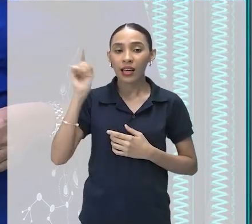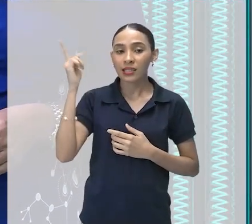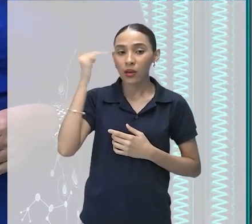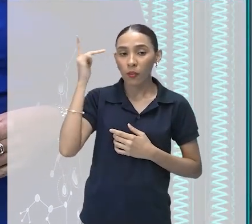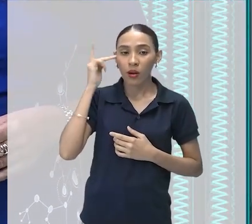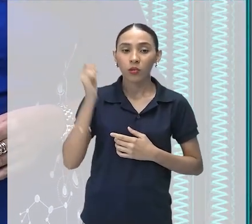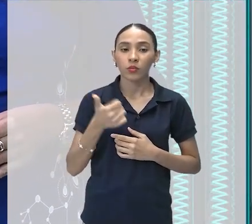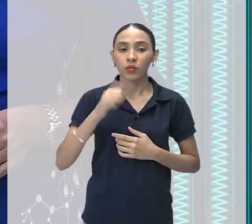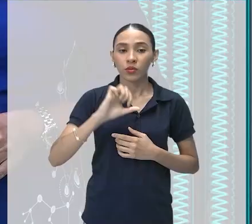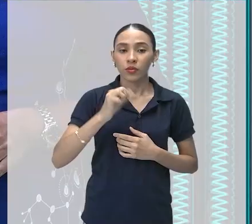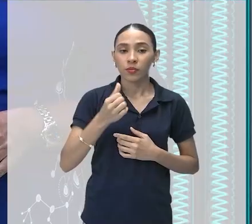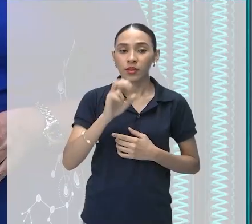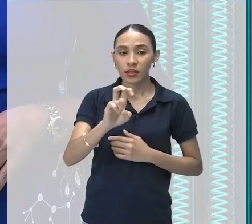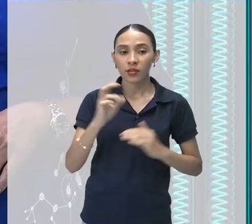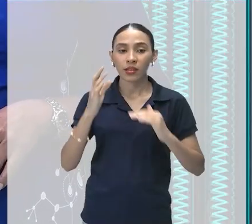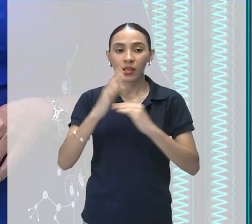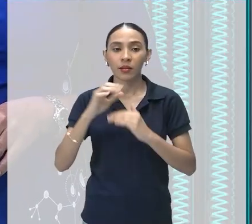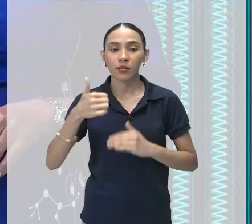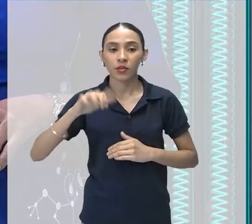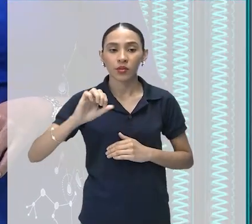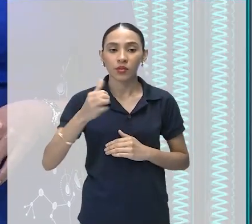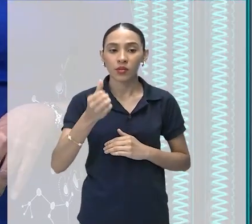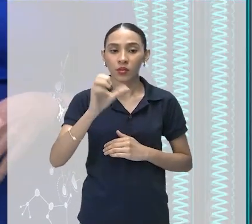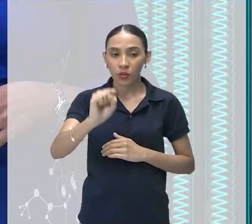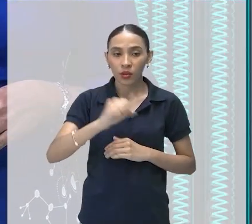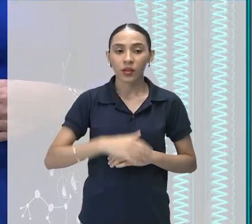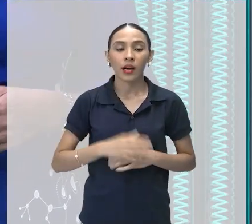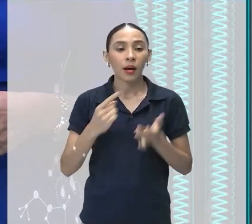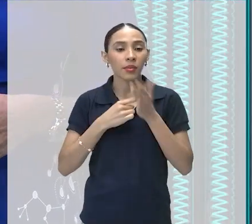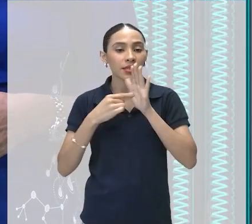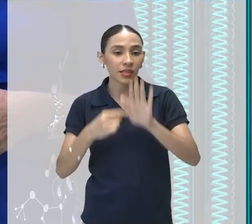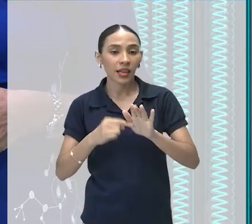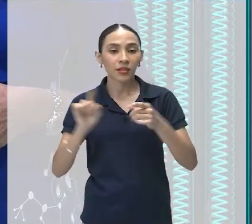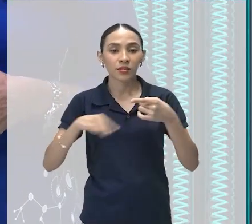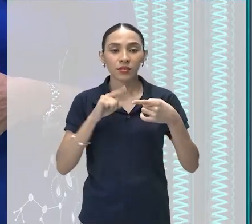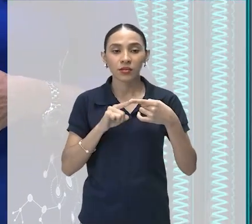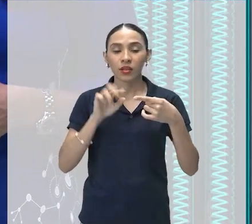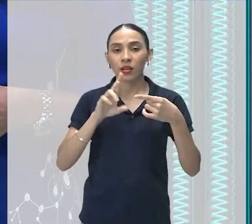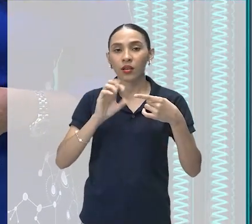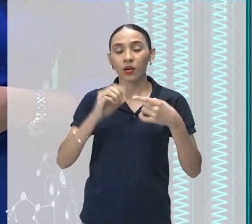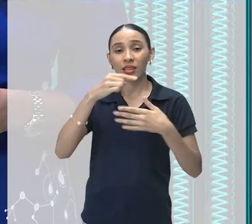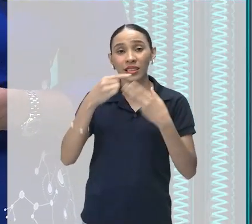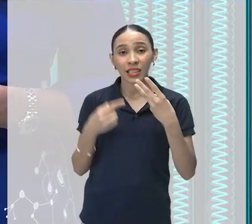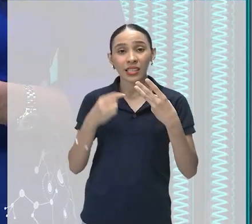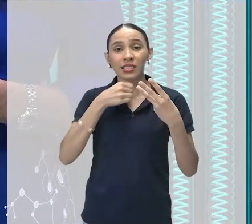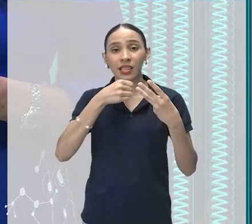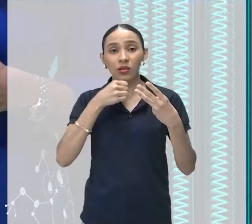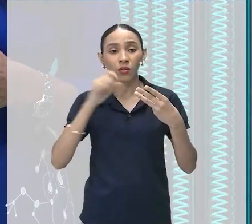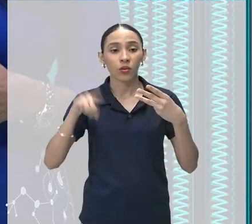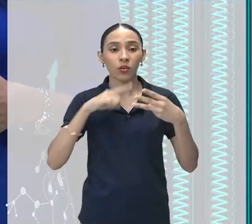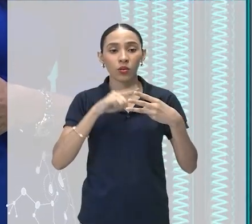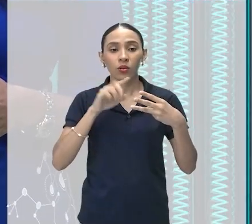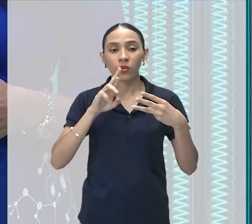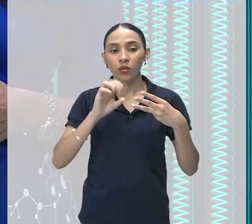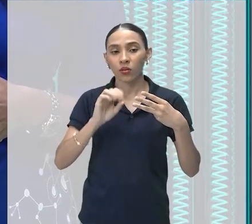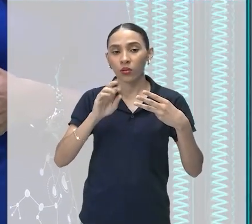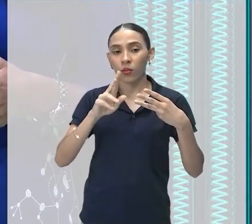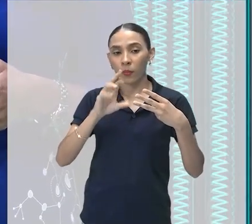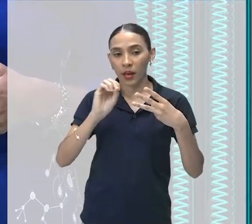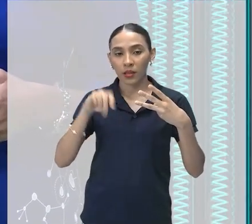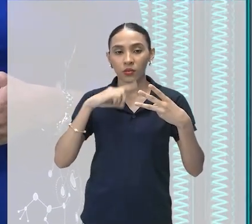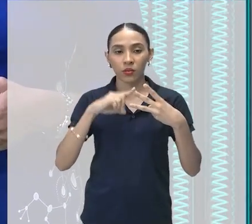entre 1965 e 1968. Ele era apresentado por 3 cantores, que era Roberto